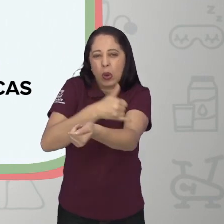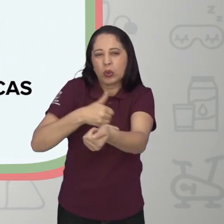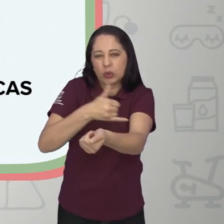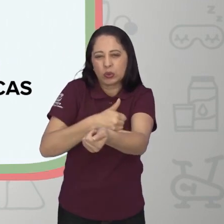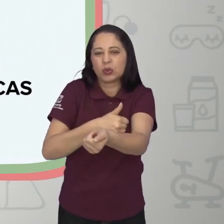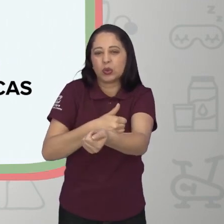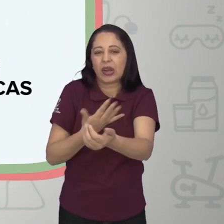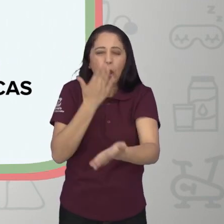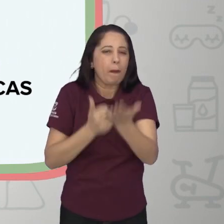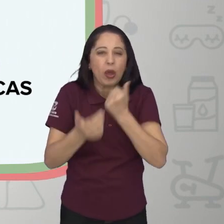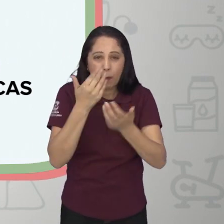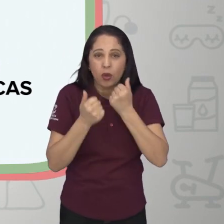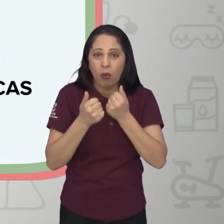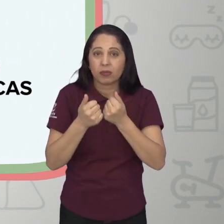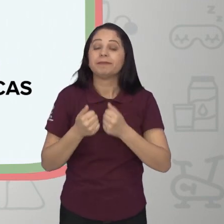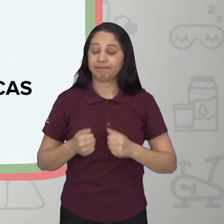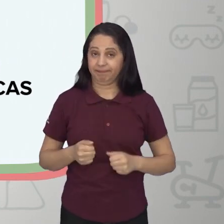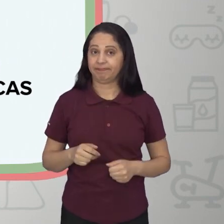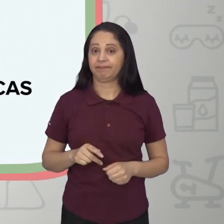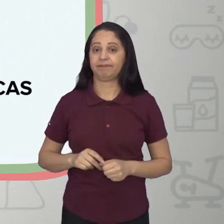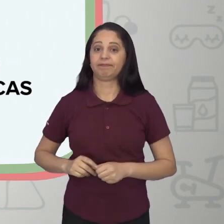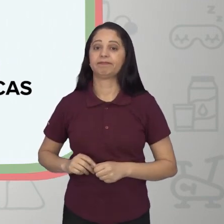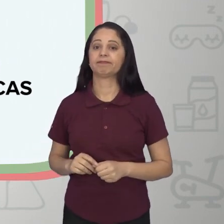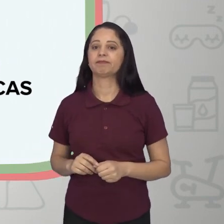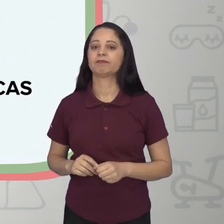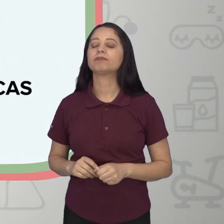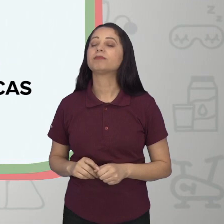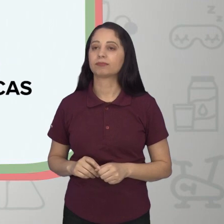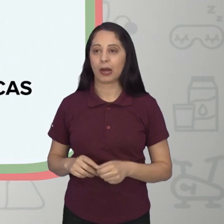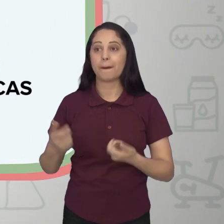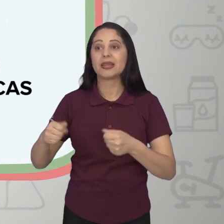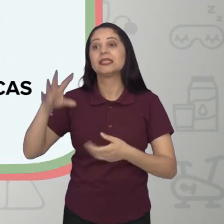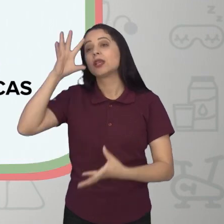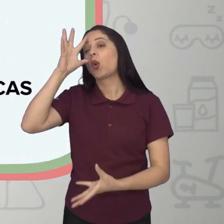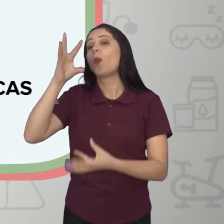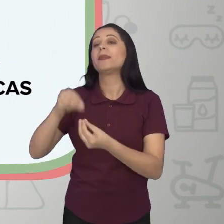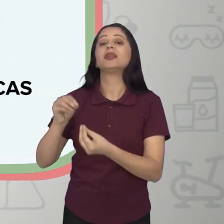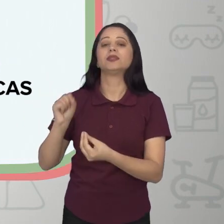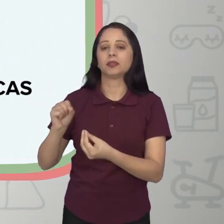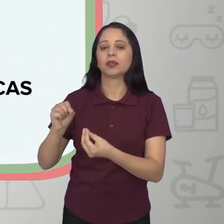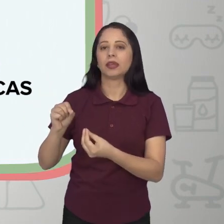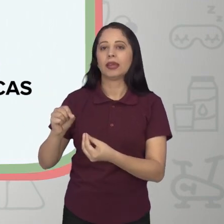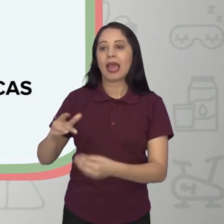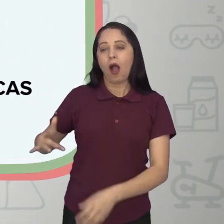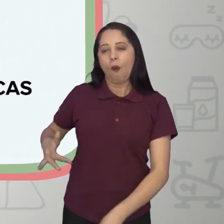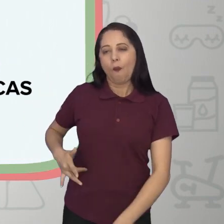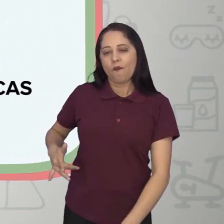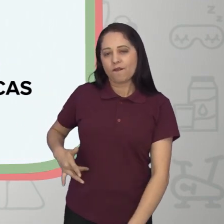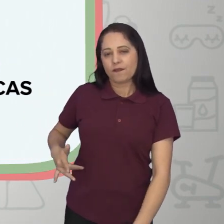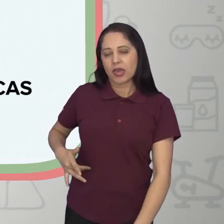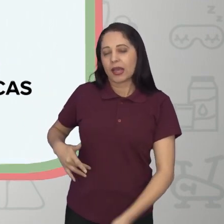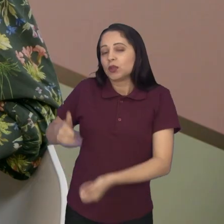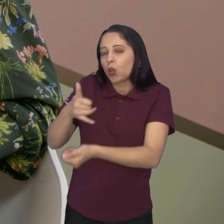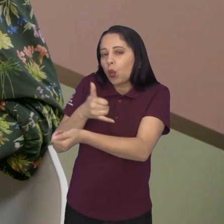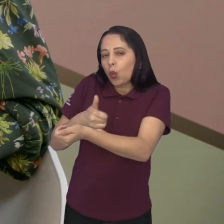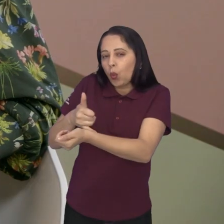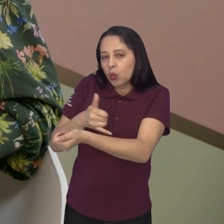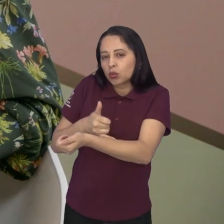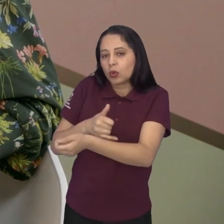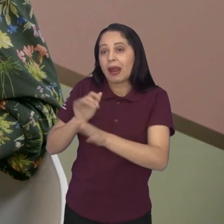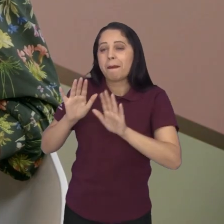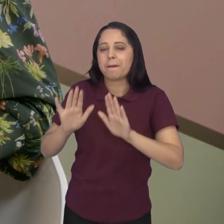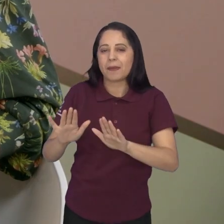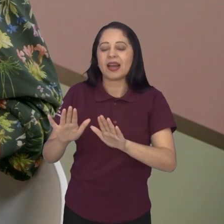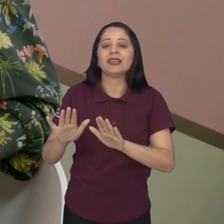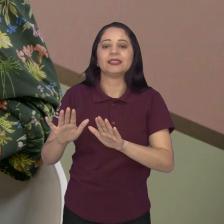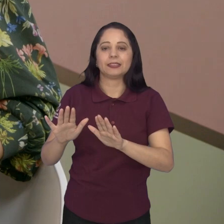gente falou bastante sobre isso, né? Acho que aqui um ponto legal para as pessoas entenderem é que a gente fala sempre de gordura no fígado, né, Gi? Mas